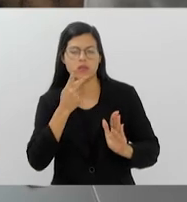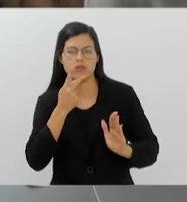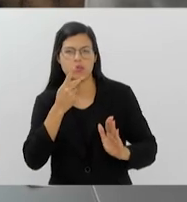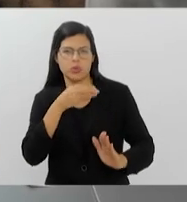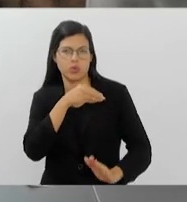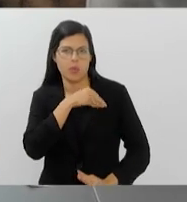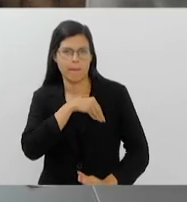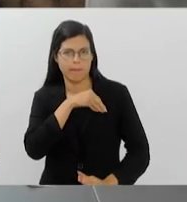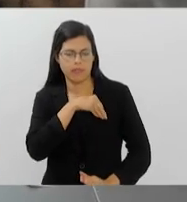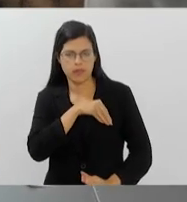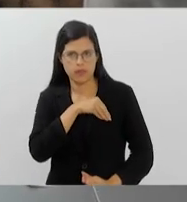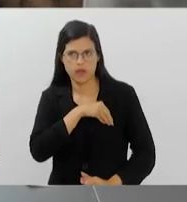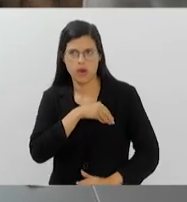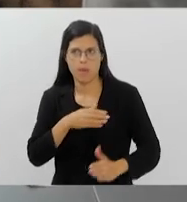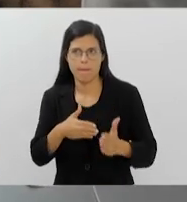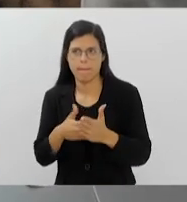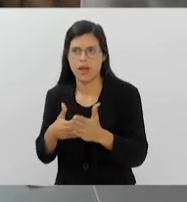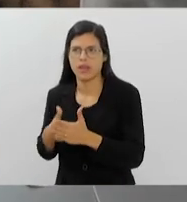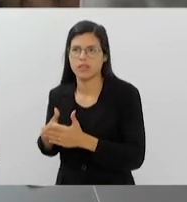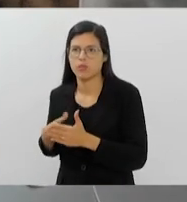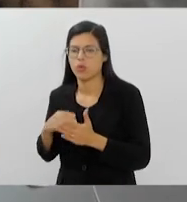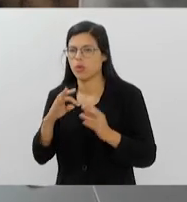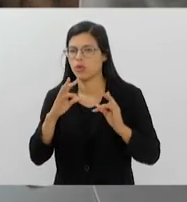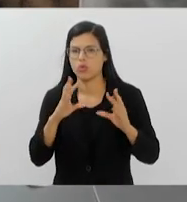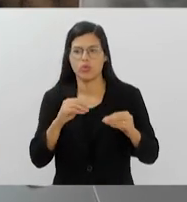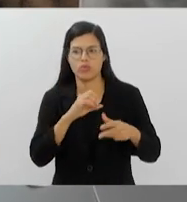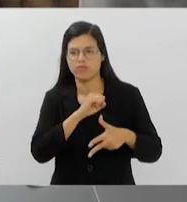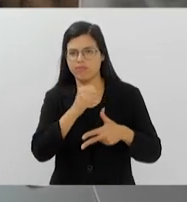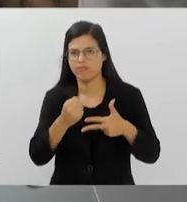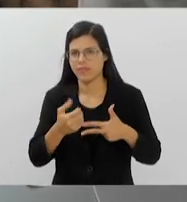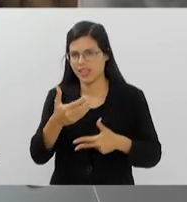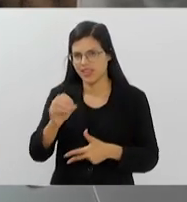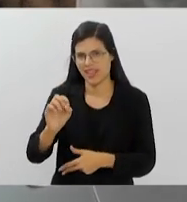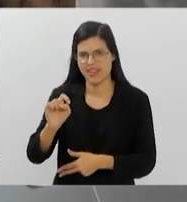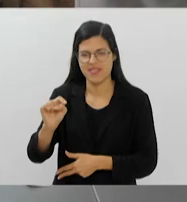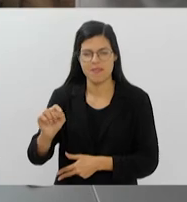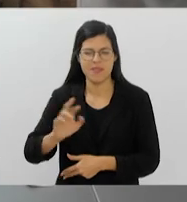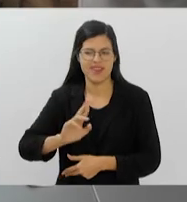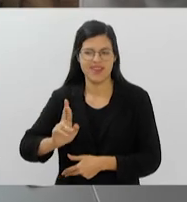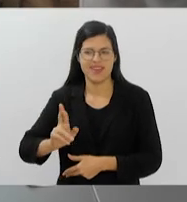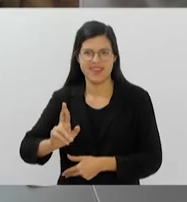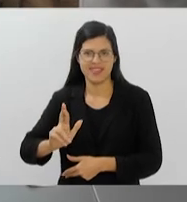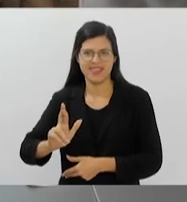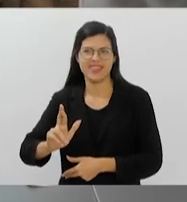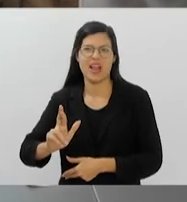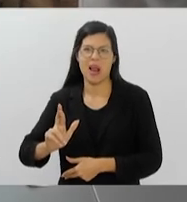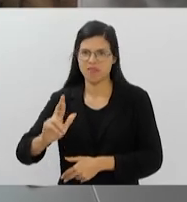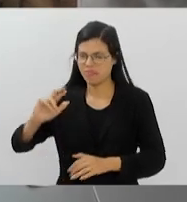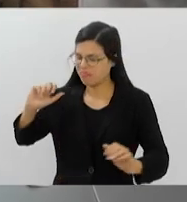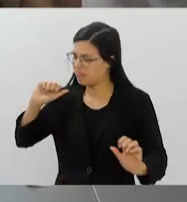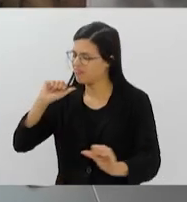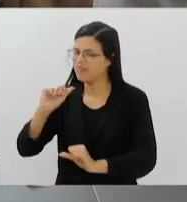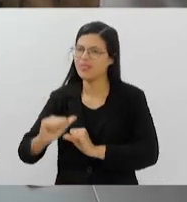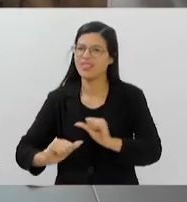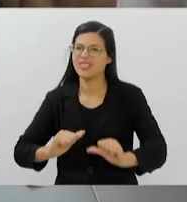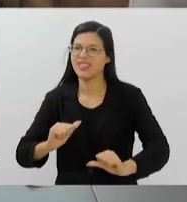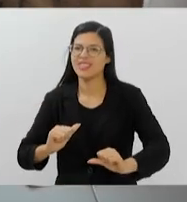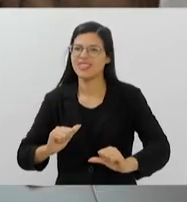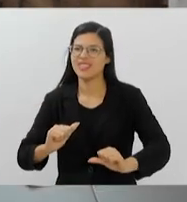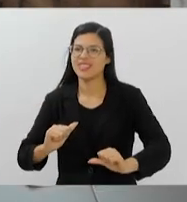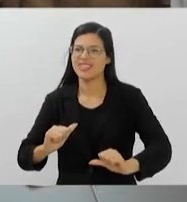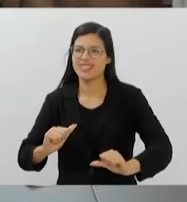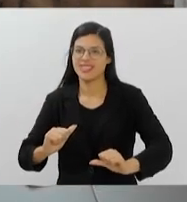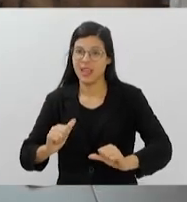em todos os poderes é R$10 mil? A revolução, né? Seria o teto, não o piso. Não,